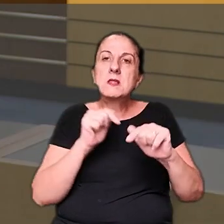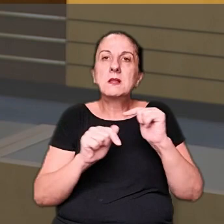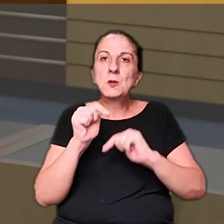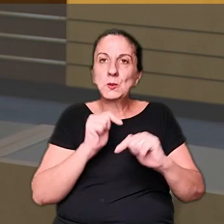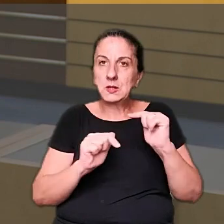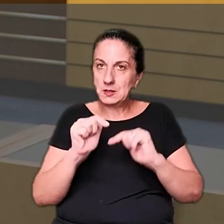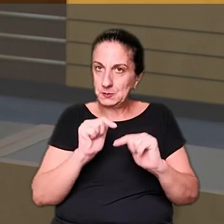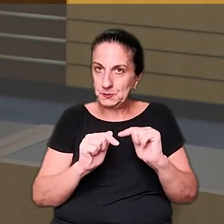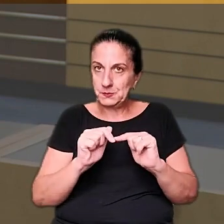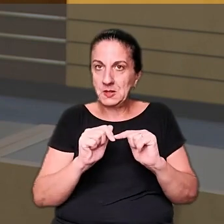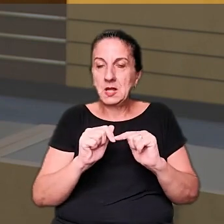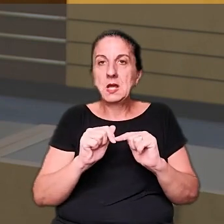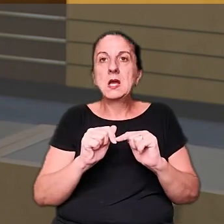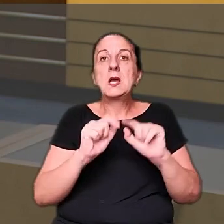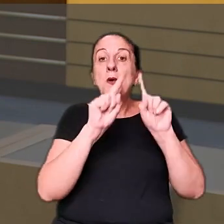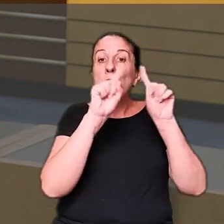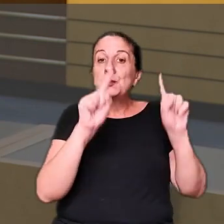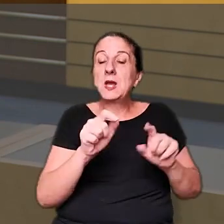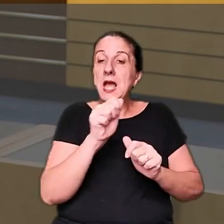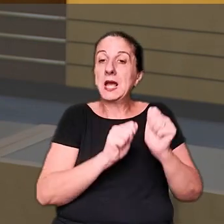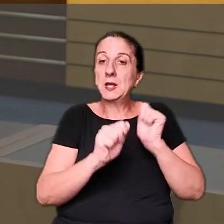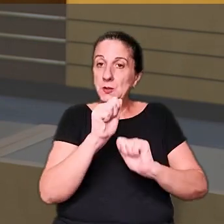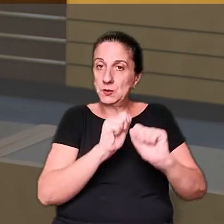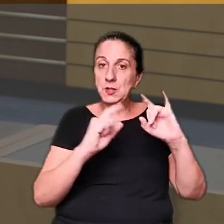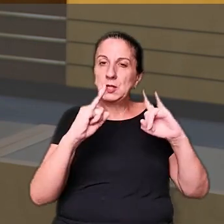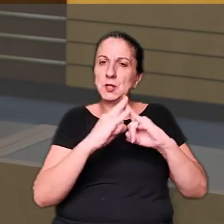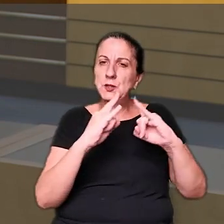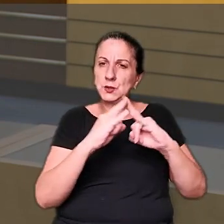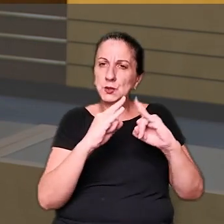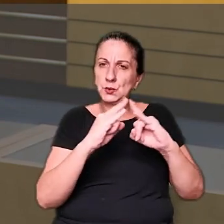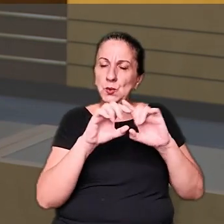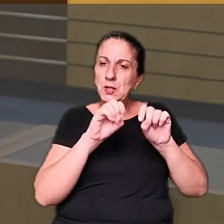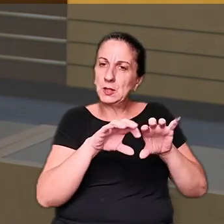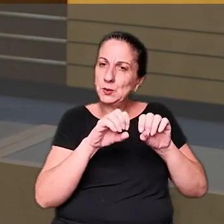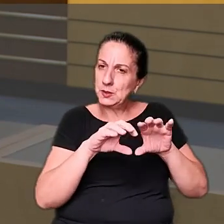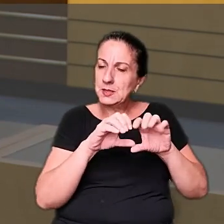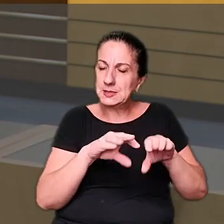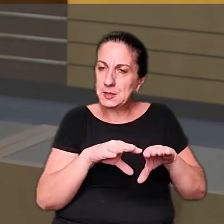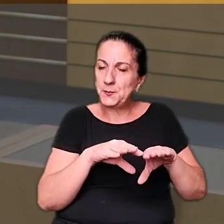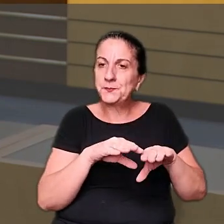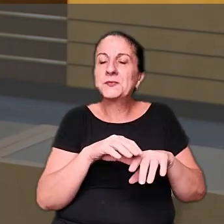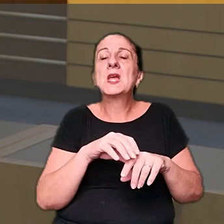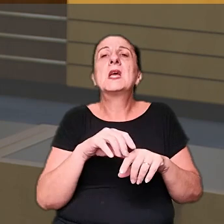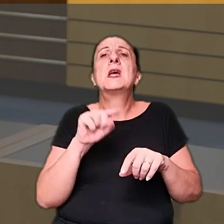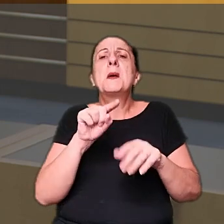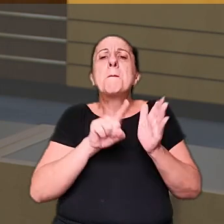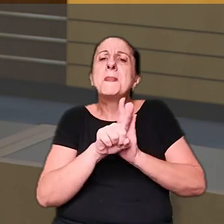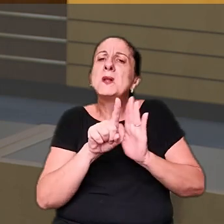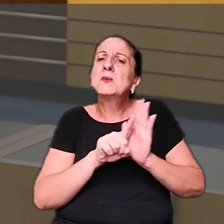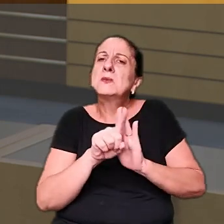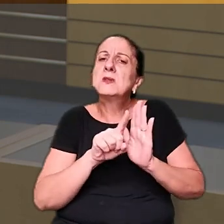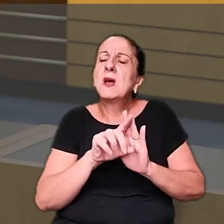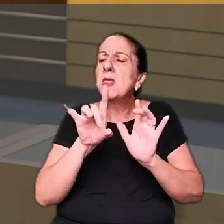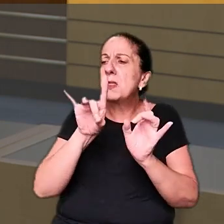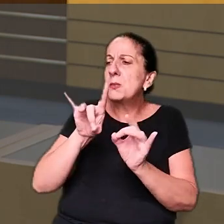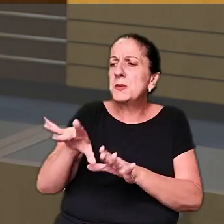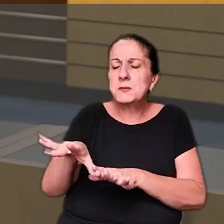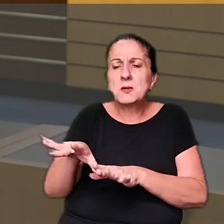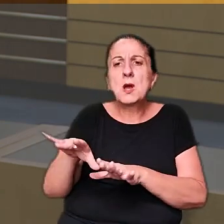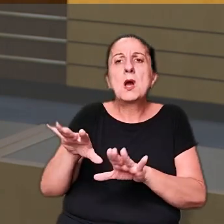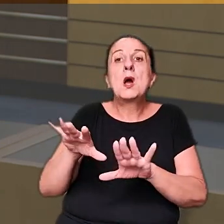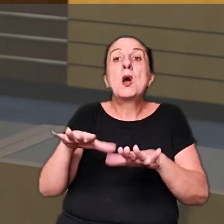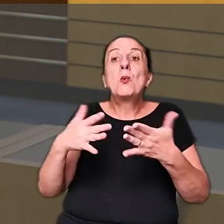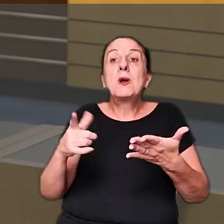Na reclamação trabalhista, um assistente administrativo dos Institutos Paraibanos de Educação IP questionava o fato de ter